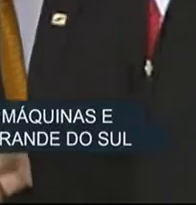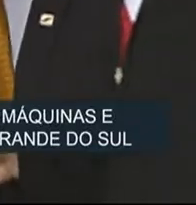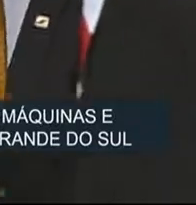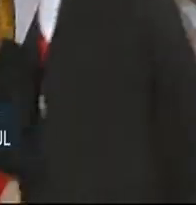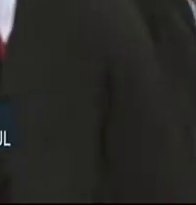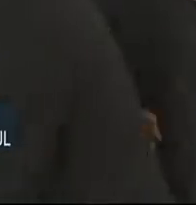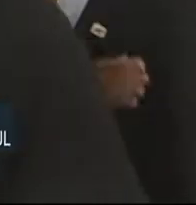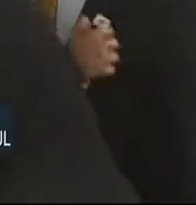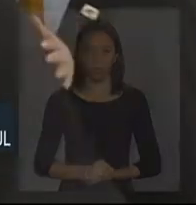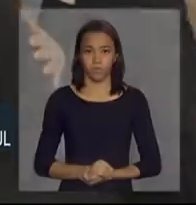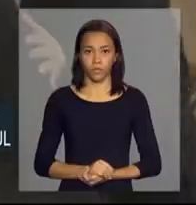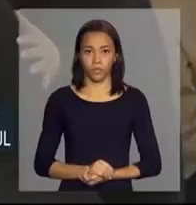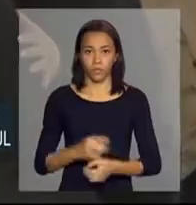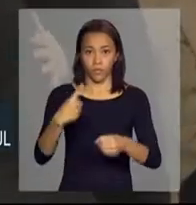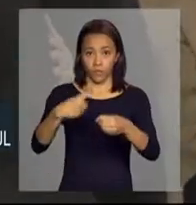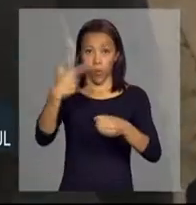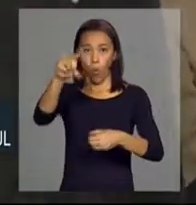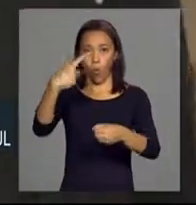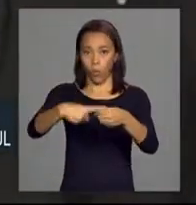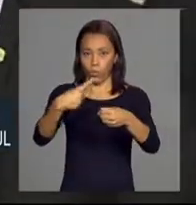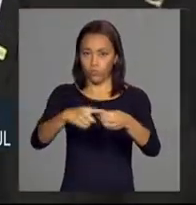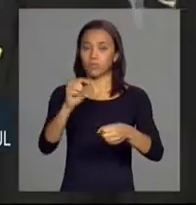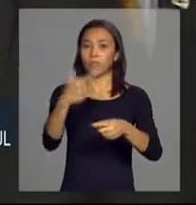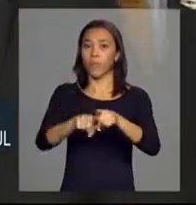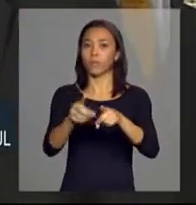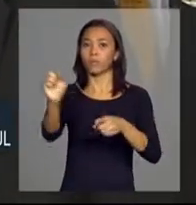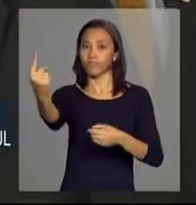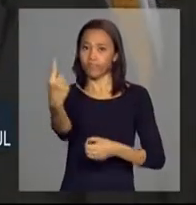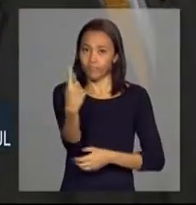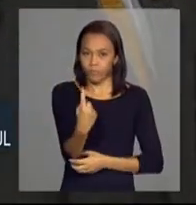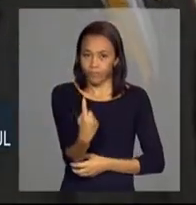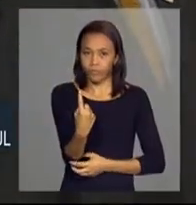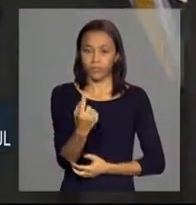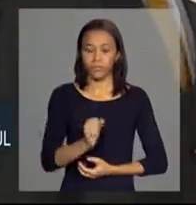Hulha Negra, prefeito Erone Pedrinho Londeiro.